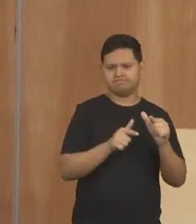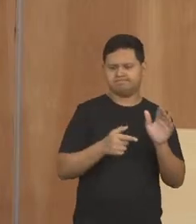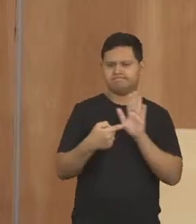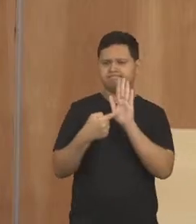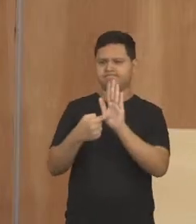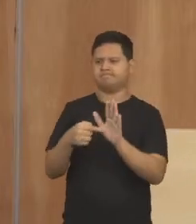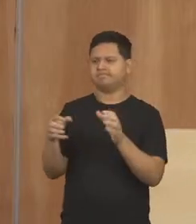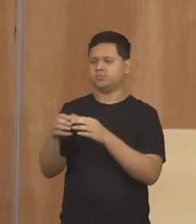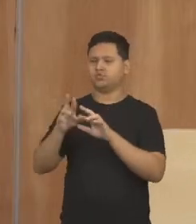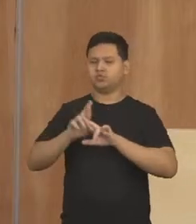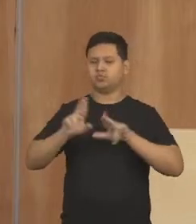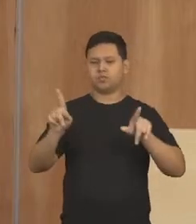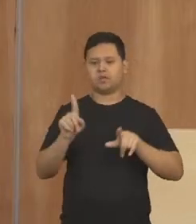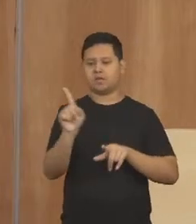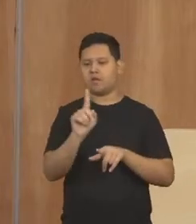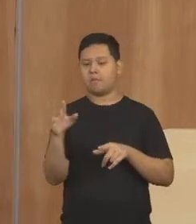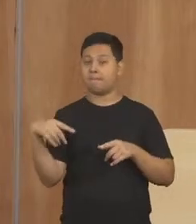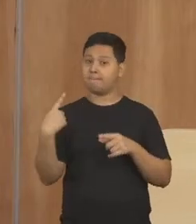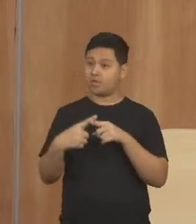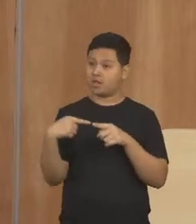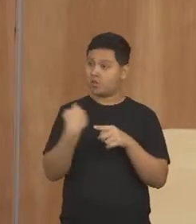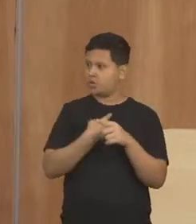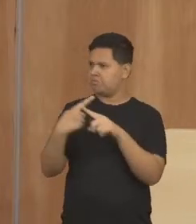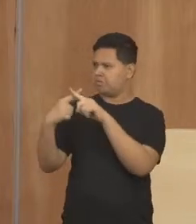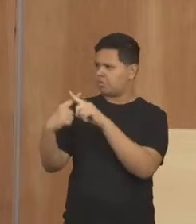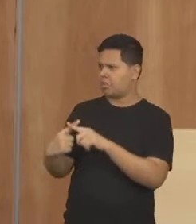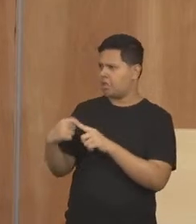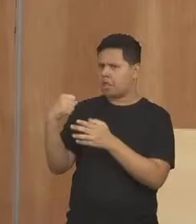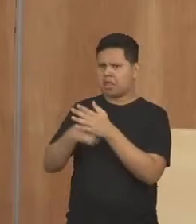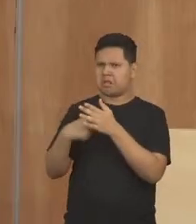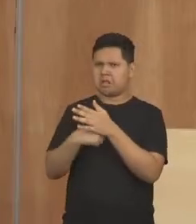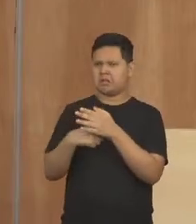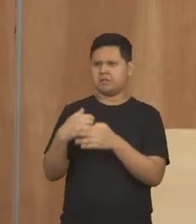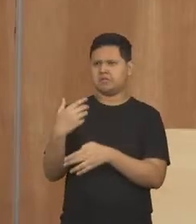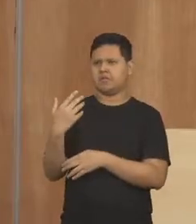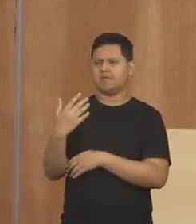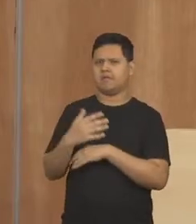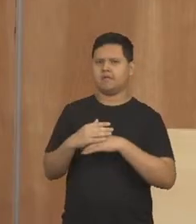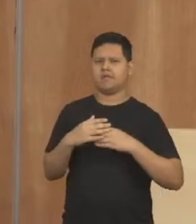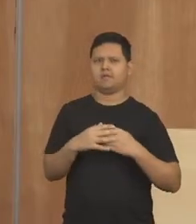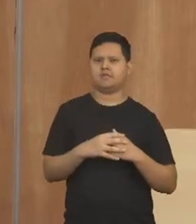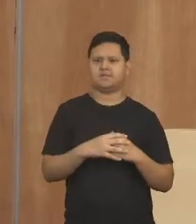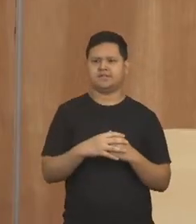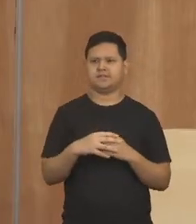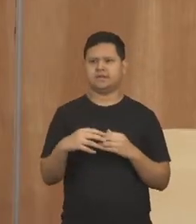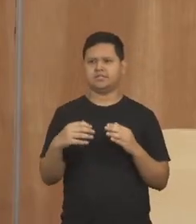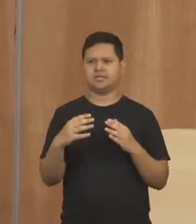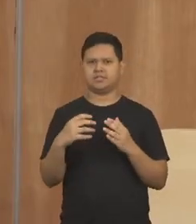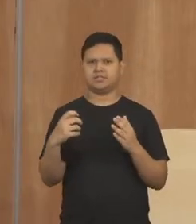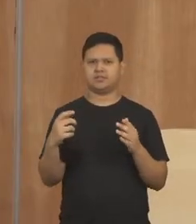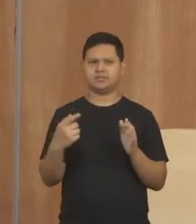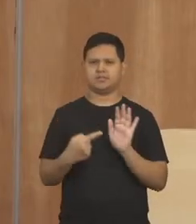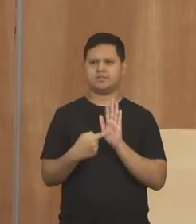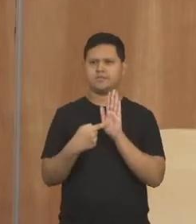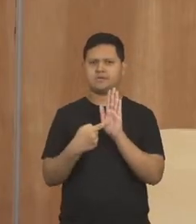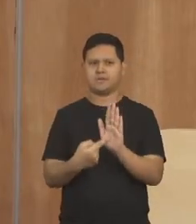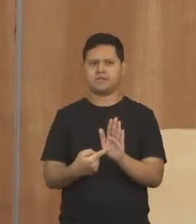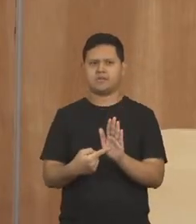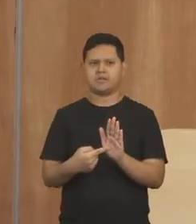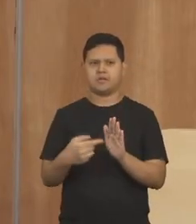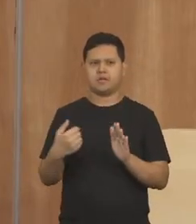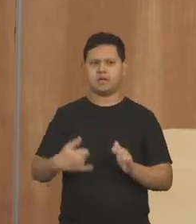contas, quando a gente entra nessa disputa que é muito de vaidade, que é muito pessoal, a gente acaba fazendo o povo de Jacareí